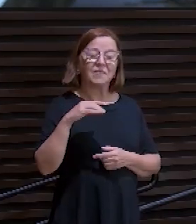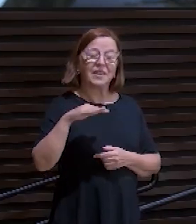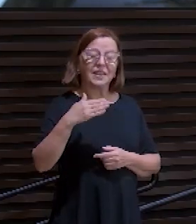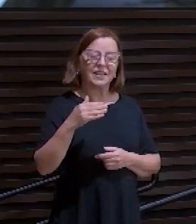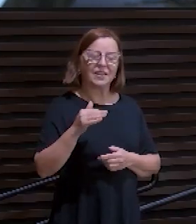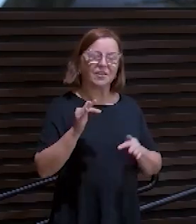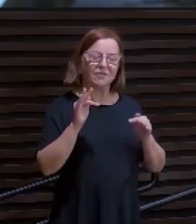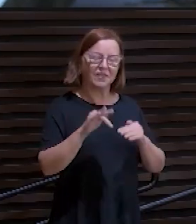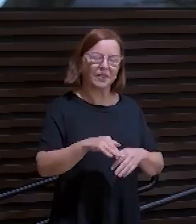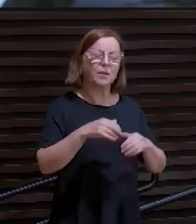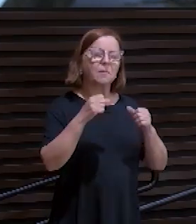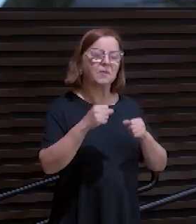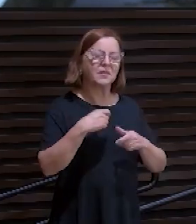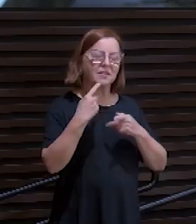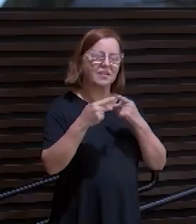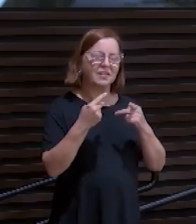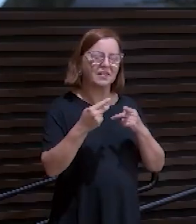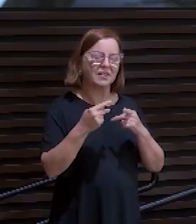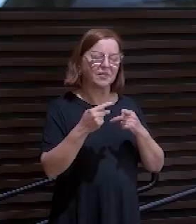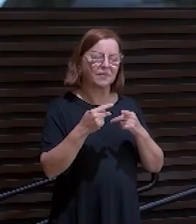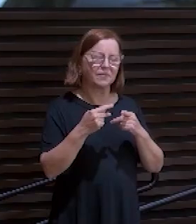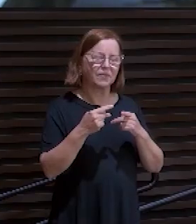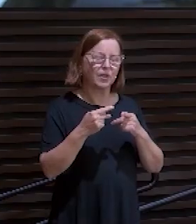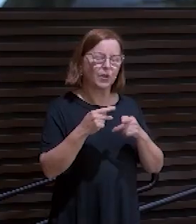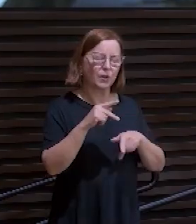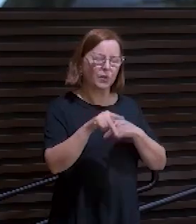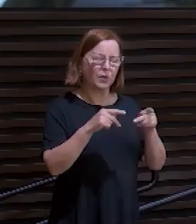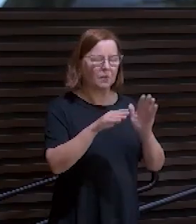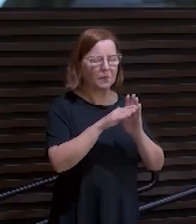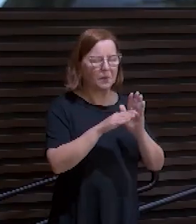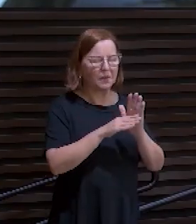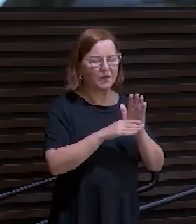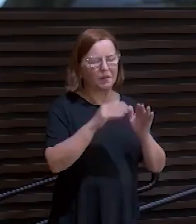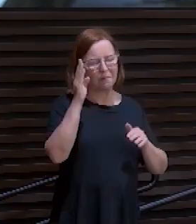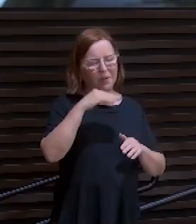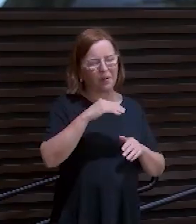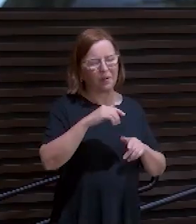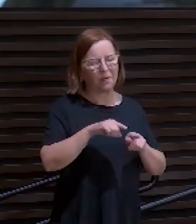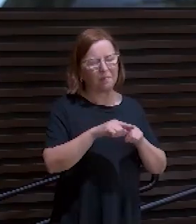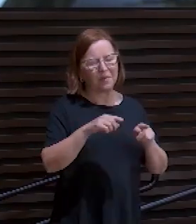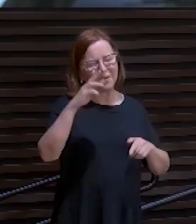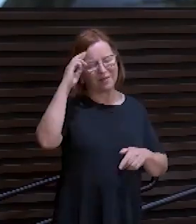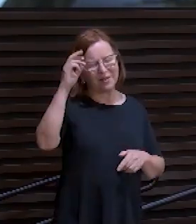José: os homens intentam o mal, mas o Senhor, que é bondoso,